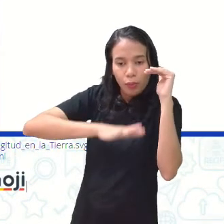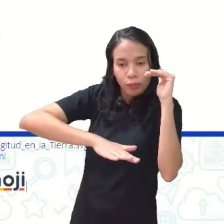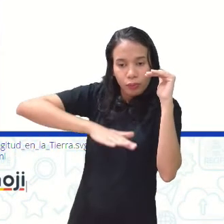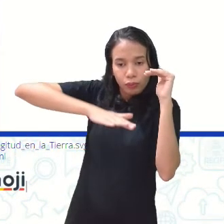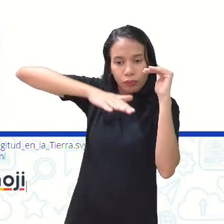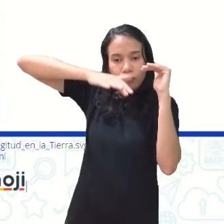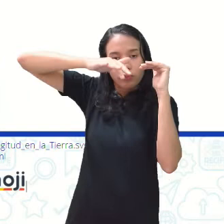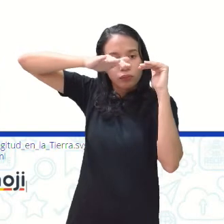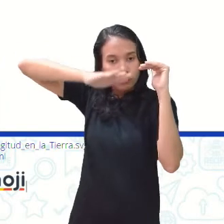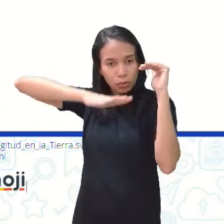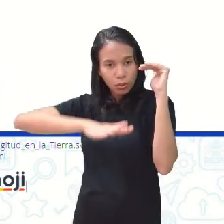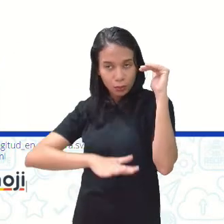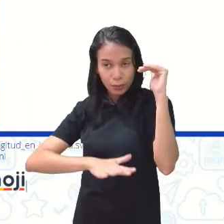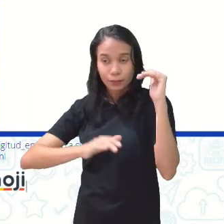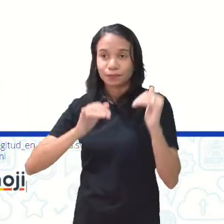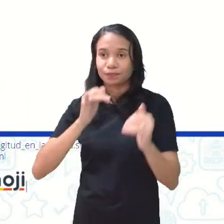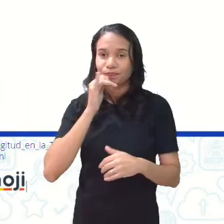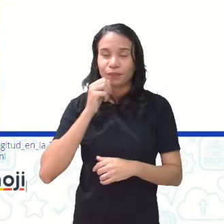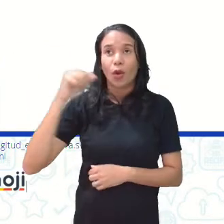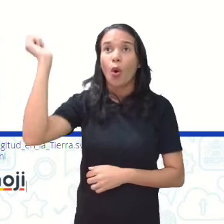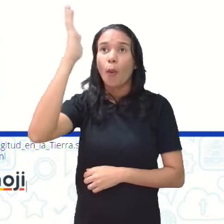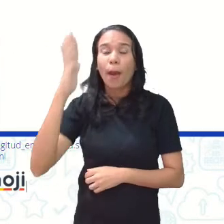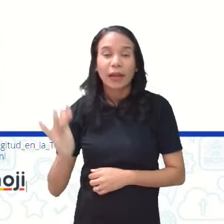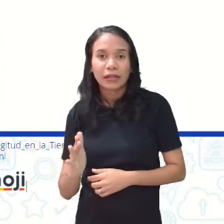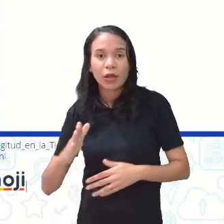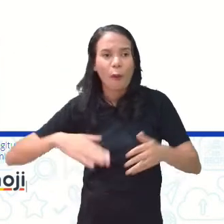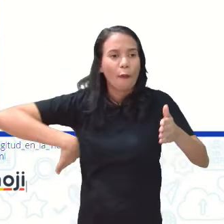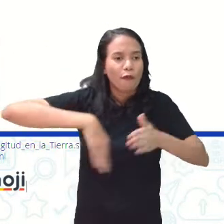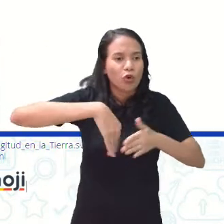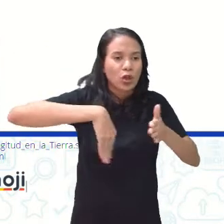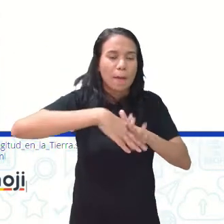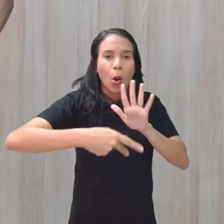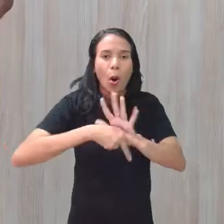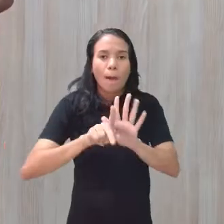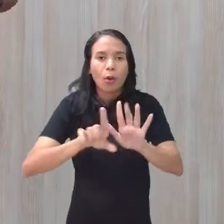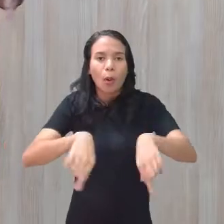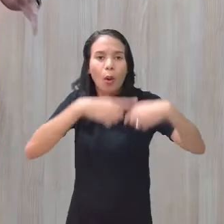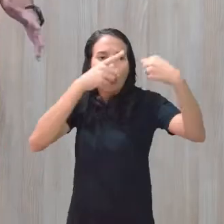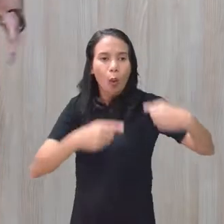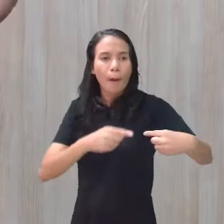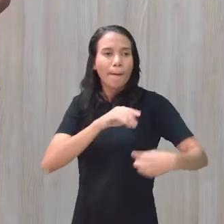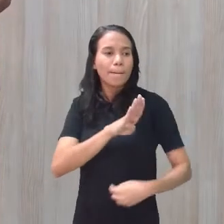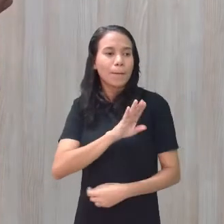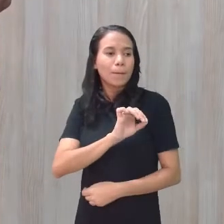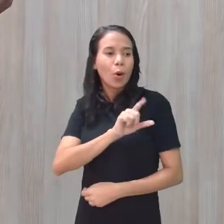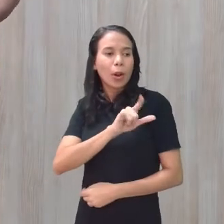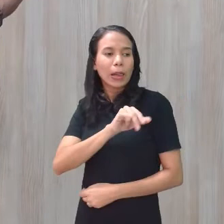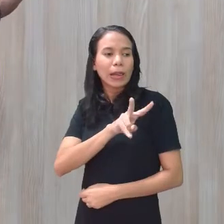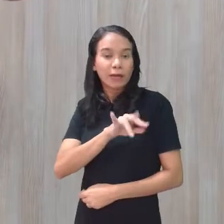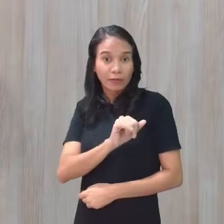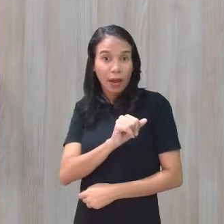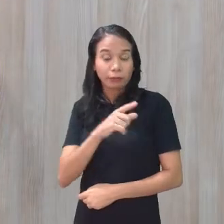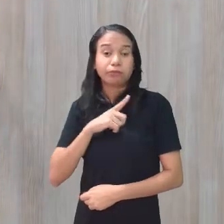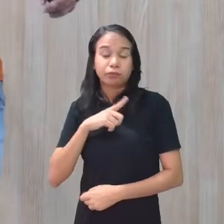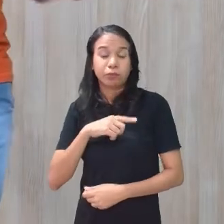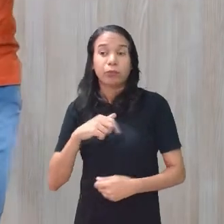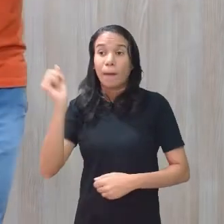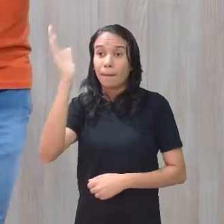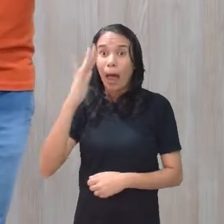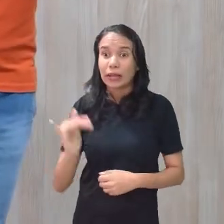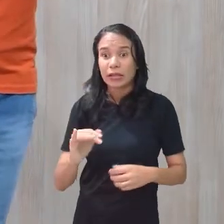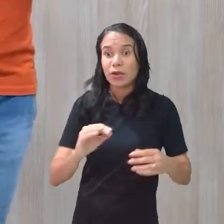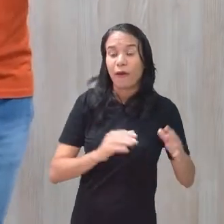Brasil vai jogar com a Bolívia pela eliminatória da Copa do Mundo. E aí o Brasil vai jogar em